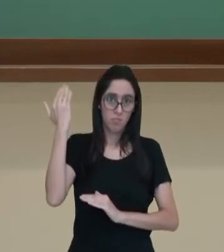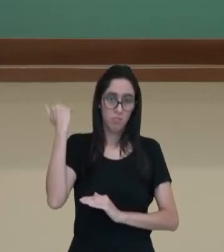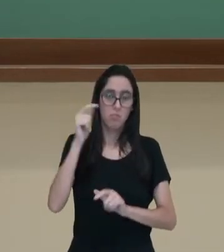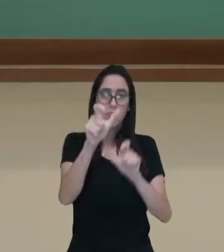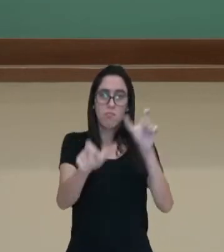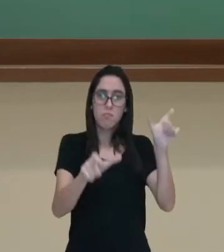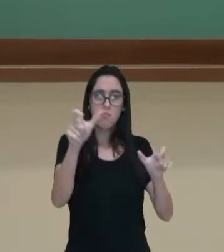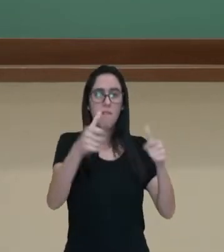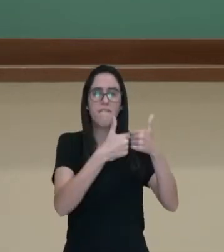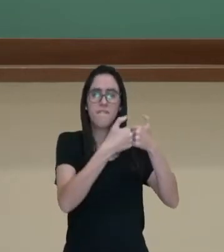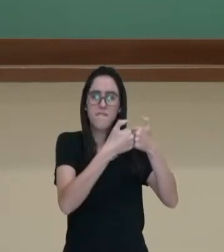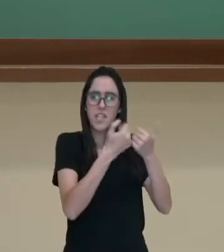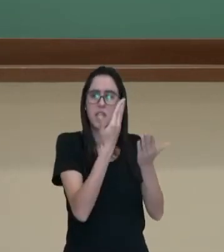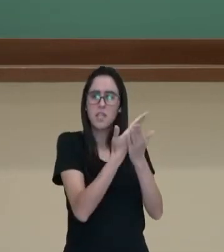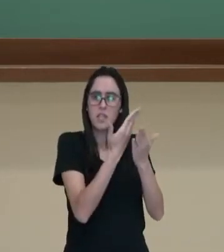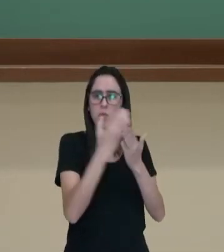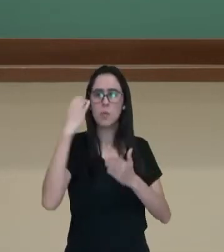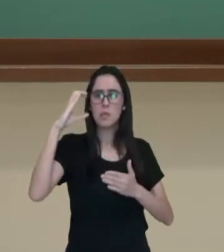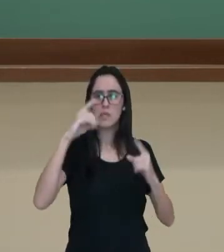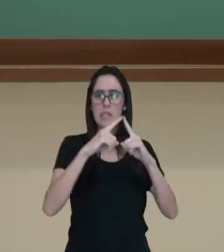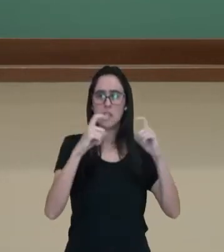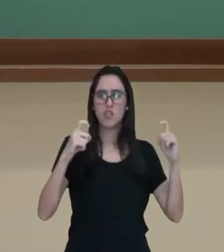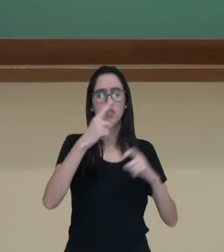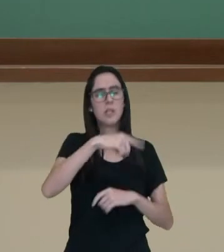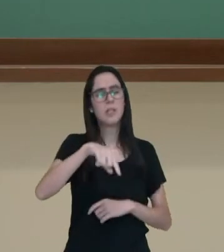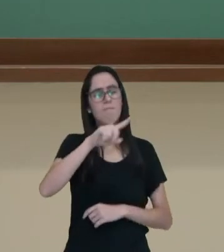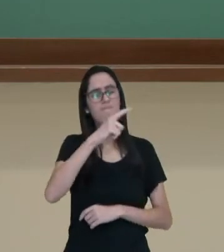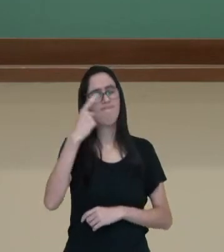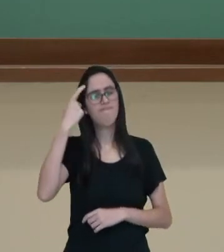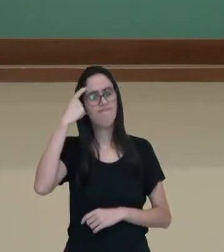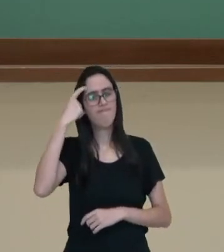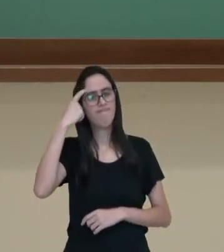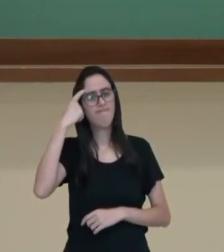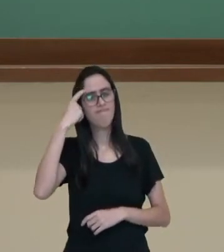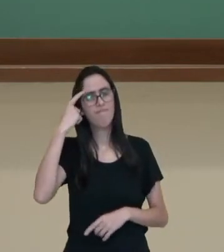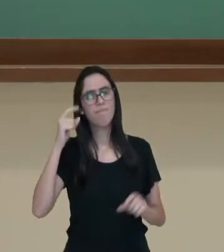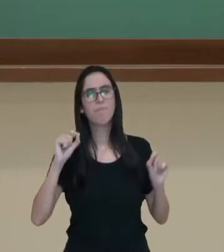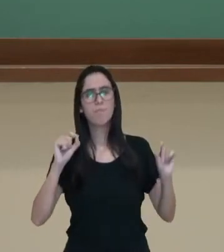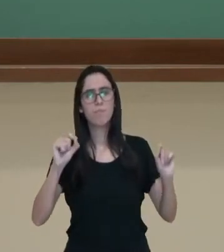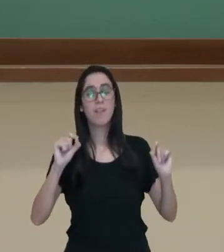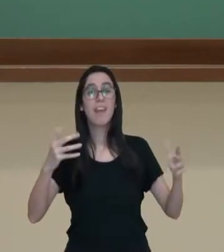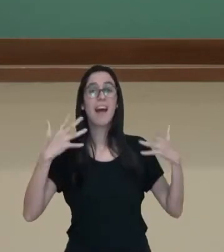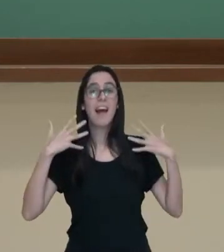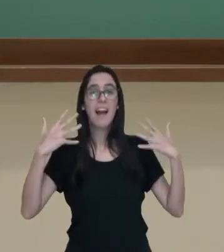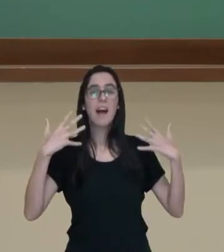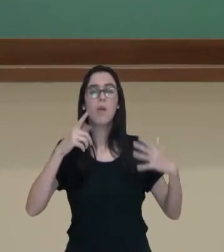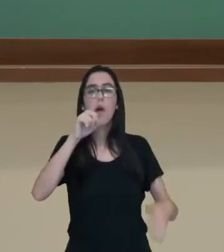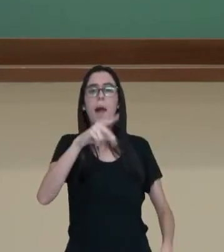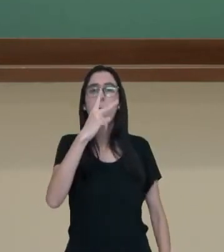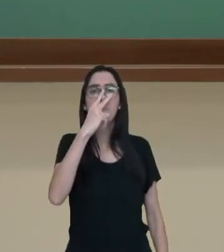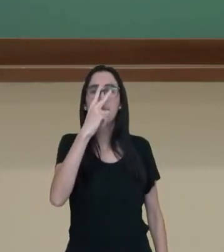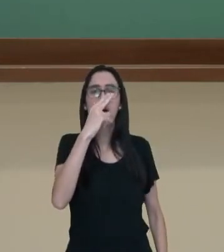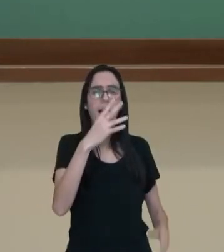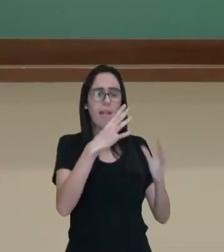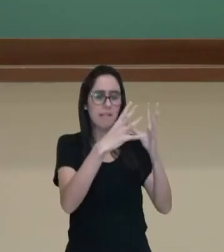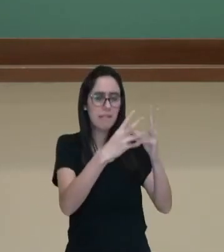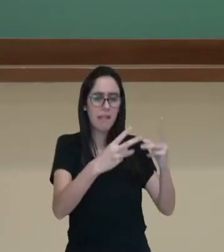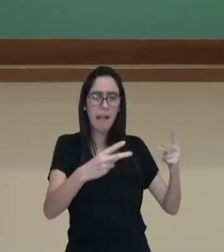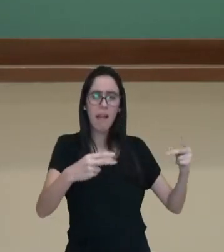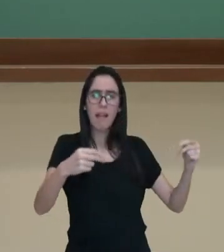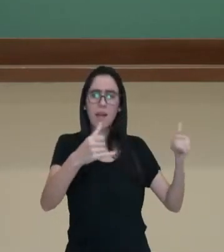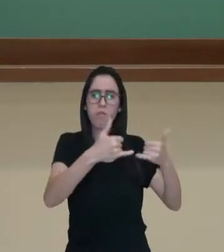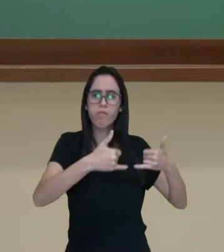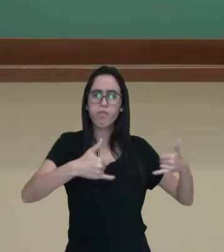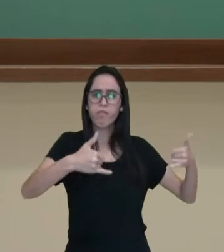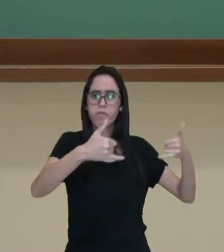cientistas, eles pensavam que o calor era um fluido, era um líquido. Eles chegaram